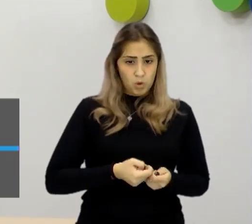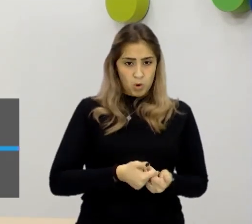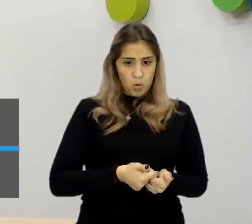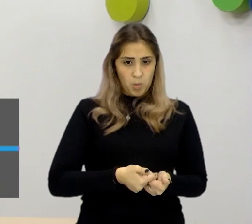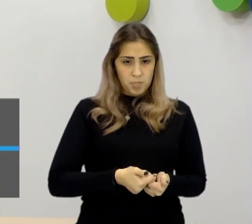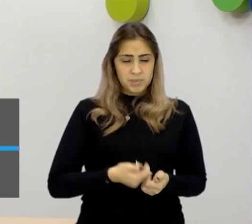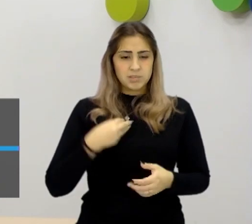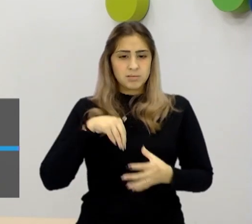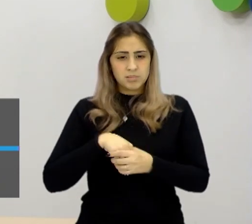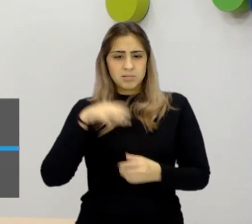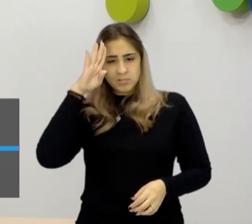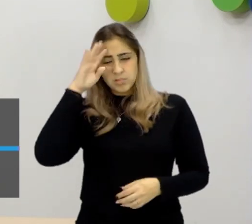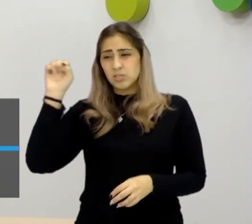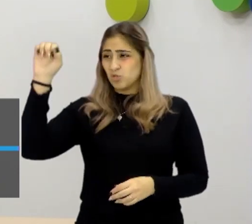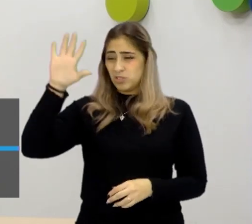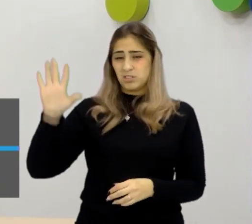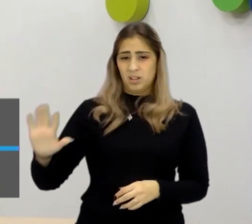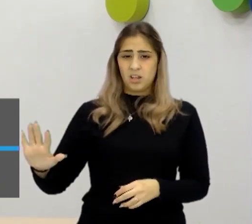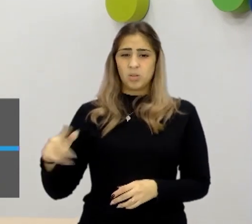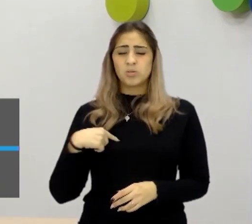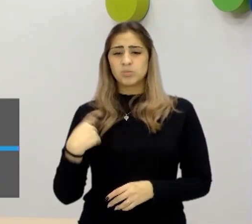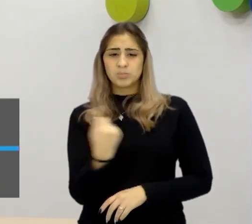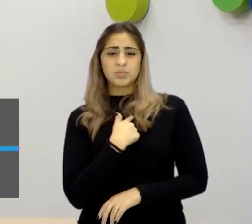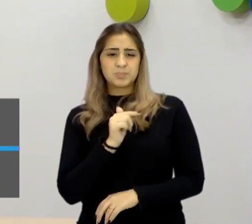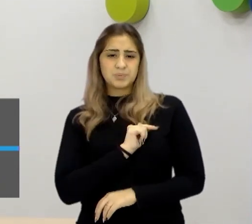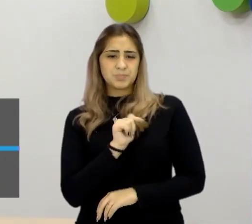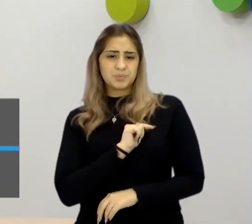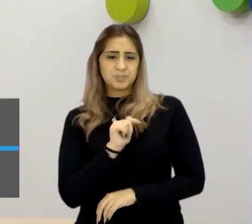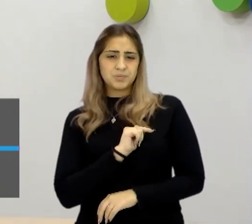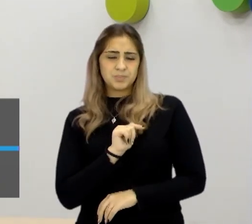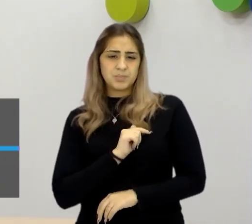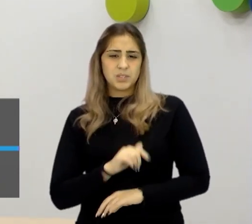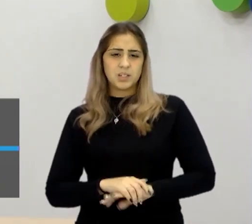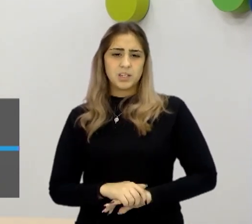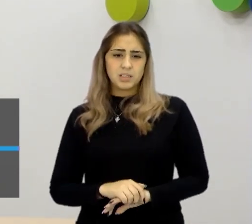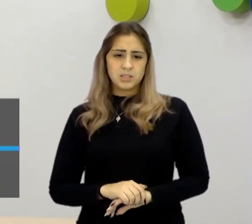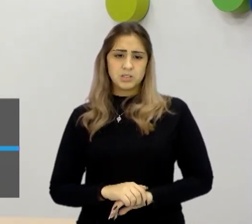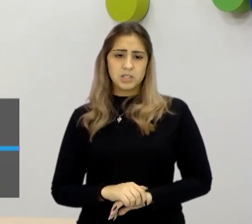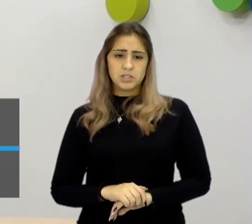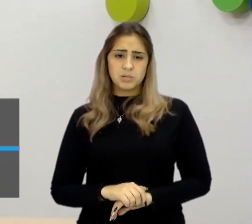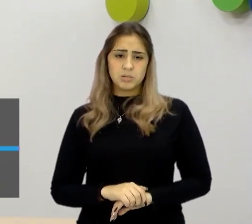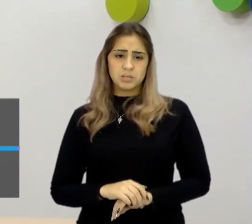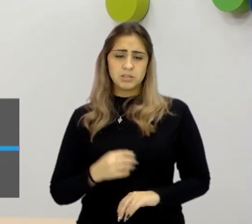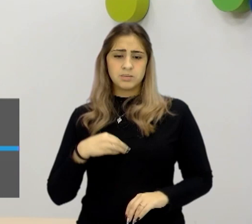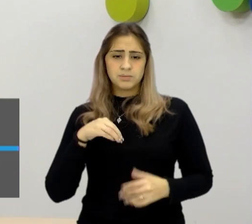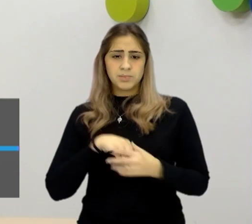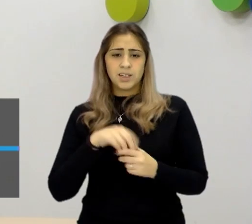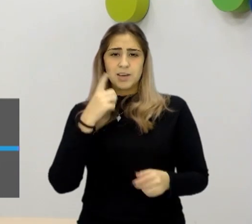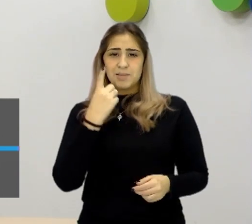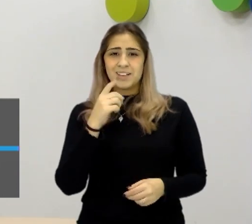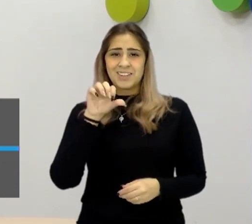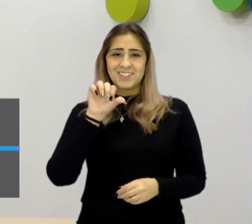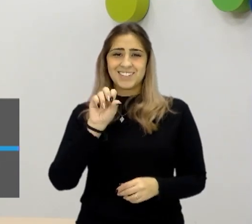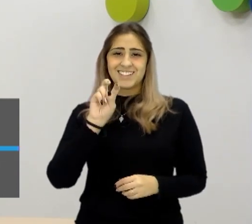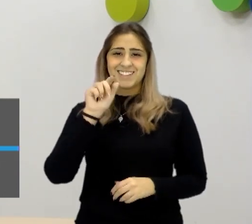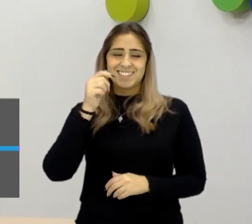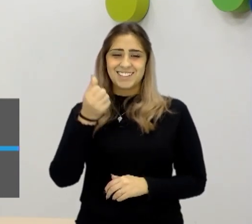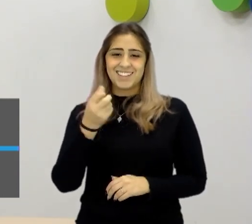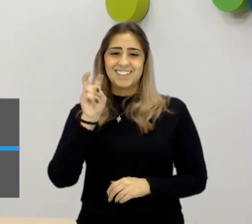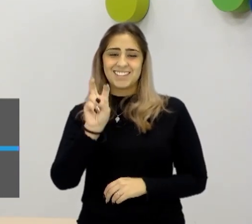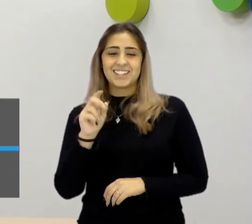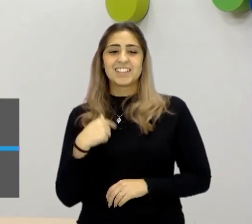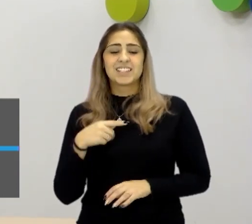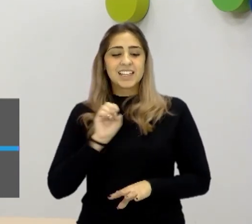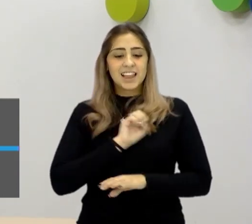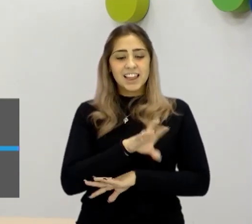aliás, alguns golpes de Estado. E aí nós temos o Gorbachev, né? Gorbachev, em 1985, ele lança